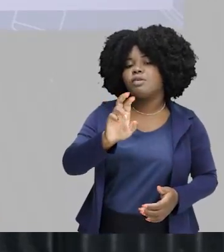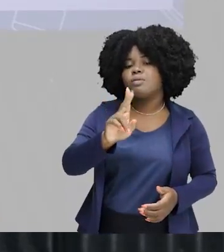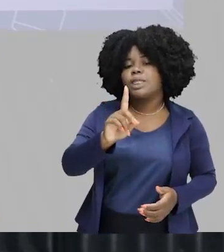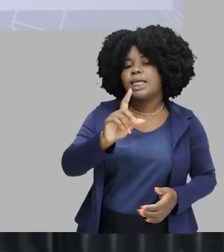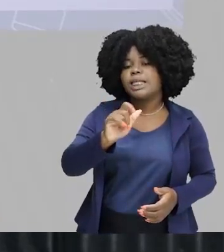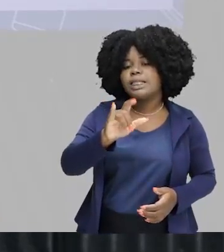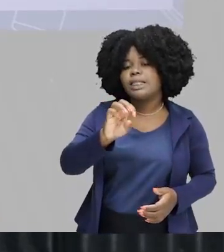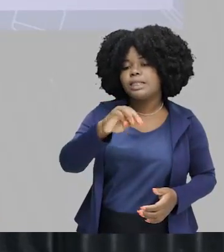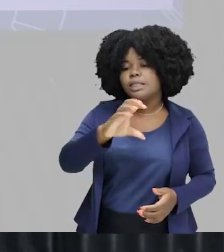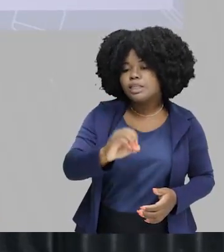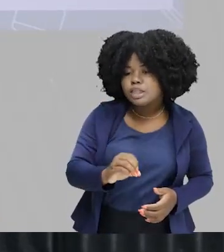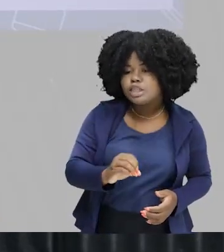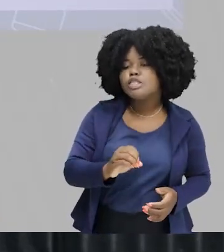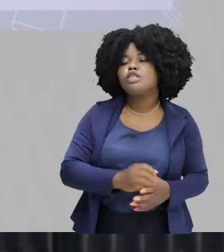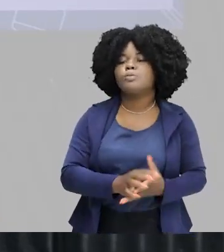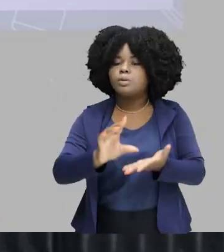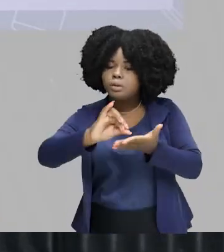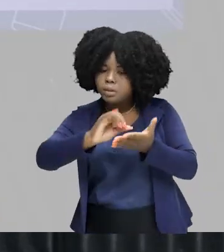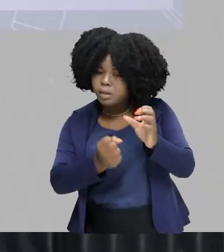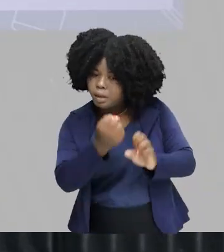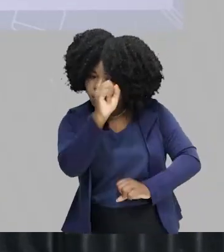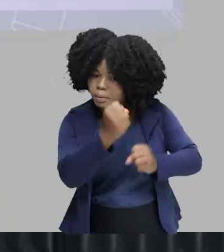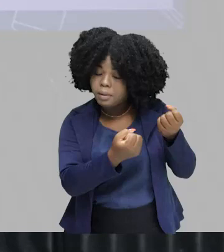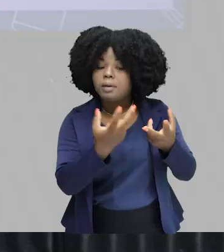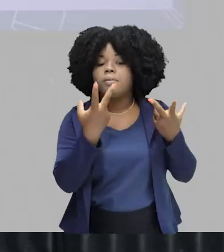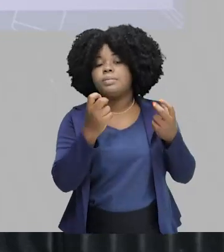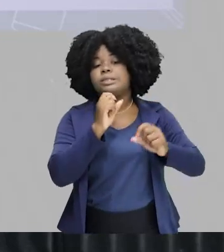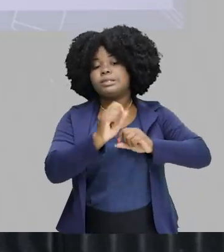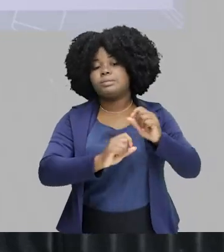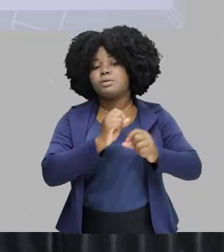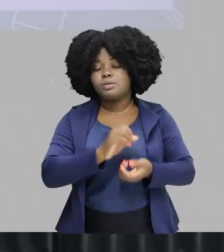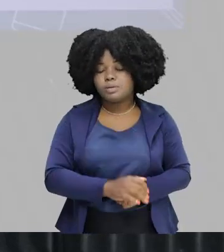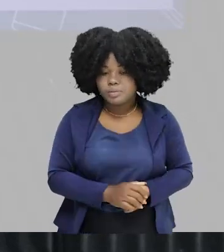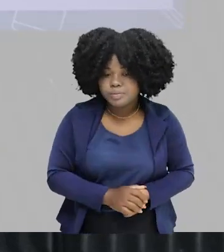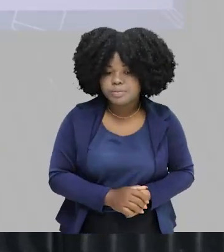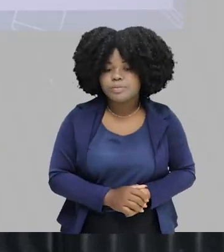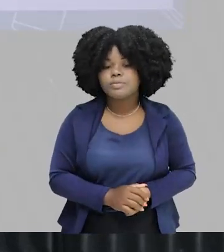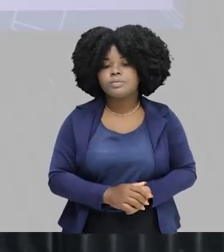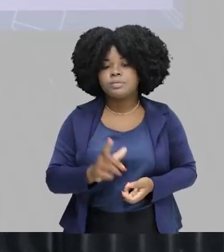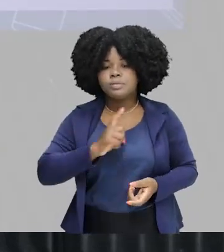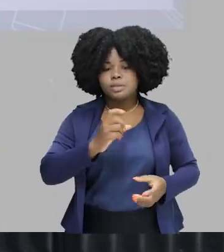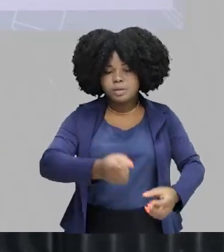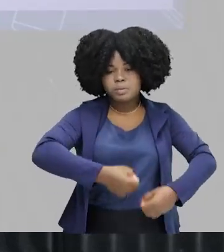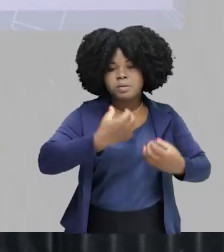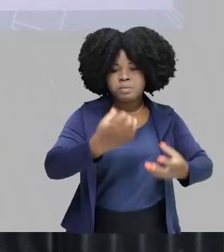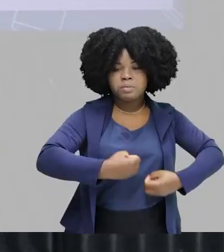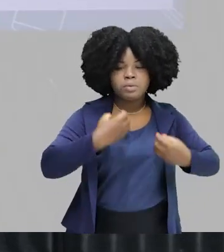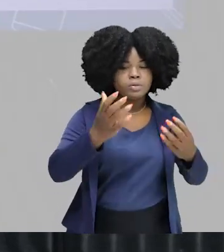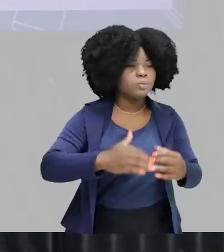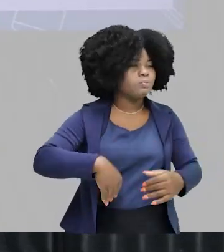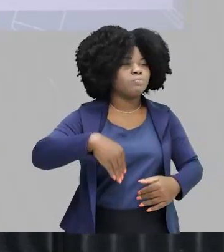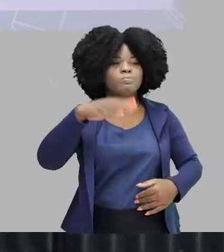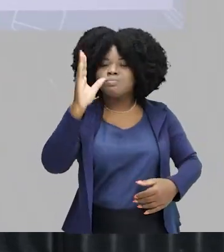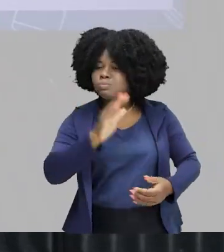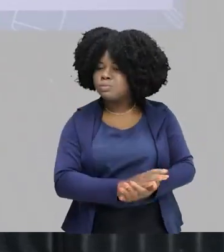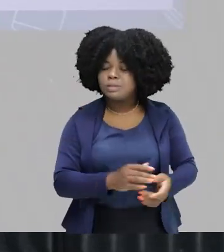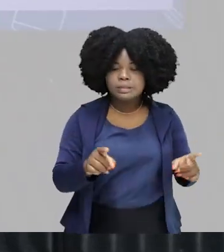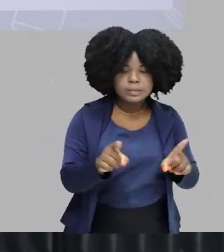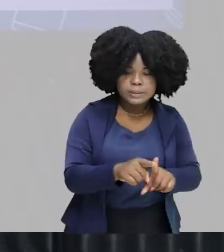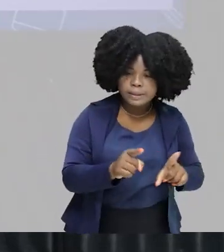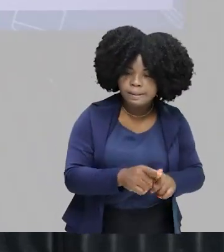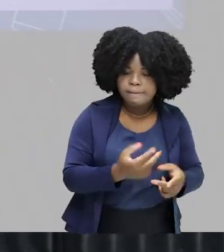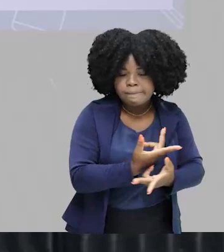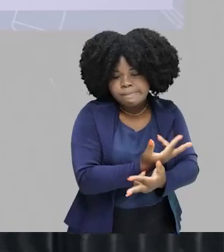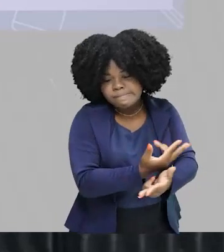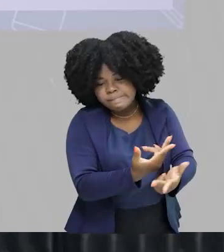com o capitalismo industrial, você percebe que existe uma potencialização maior da produção no capitalismo e também uma